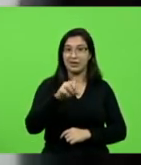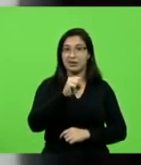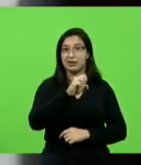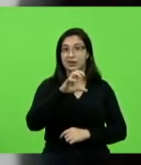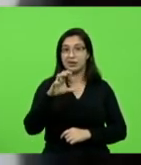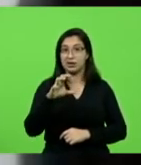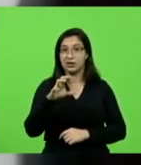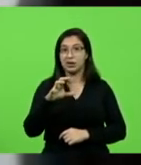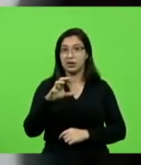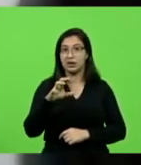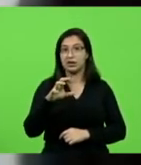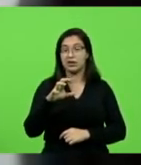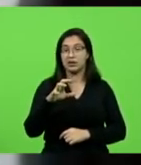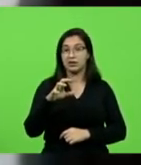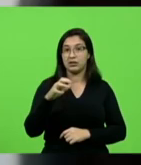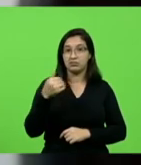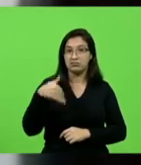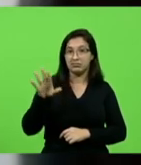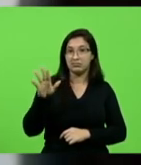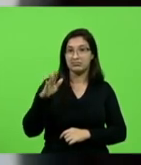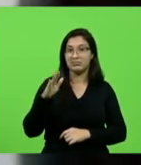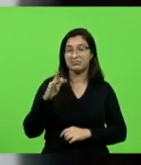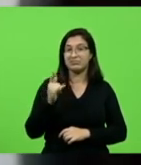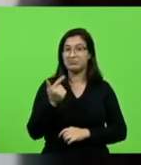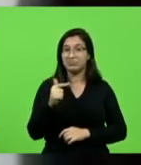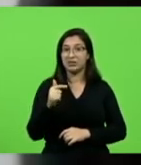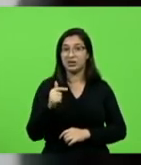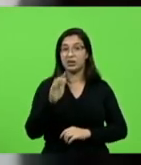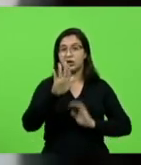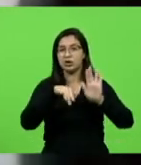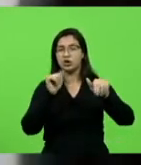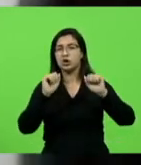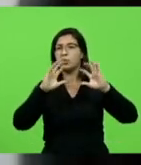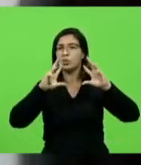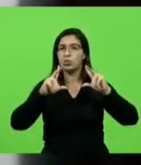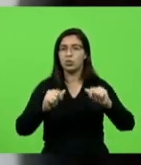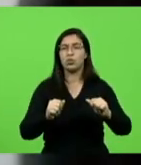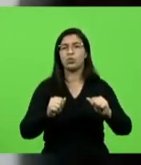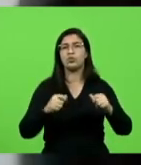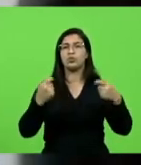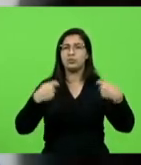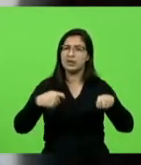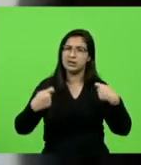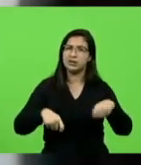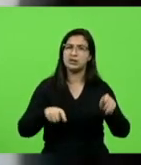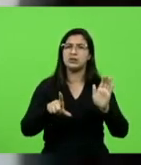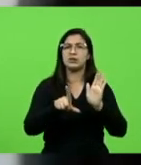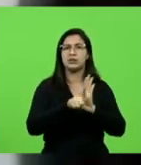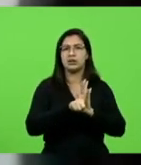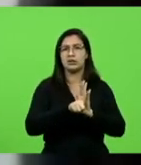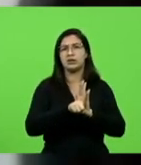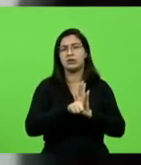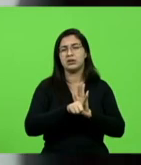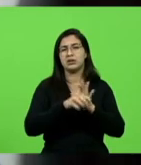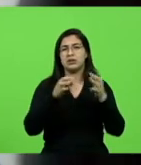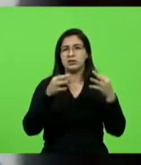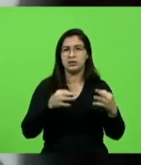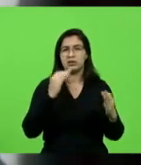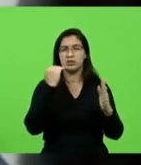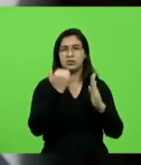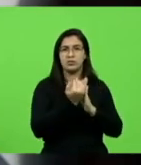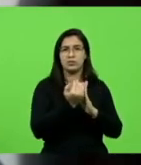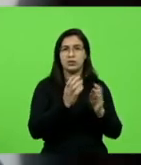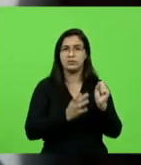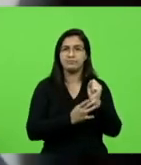vai embora, eu chamo a todos para fazer uma regulamentação razoável, que garanta a liberdade